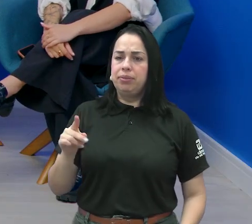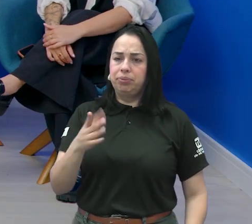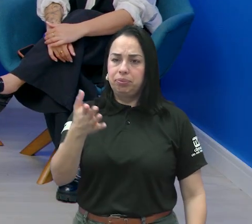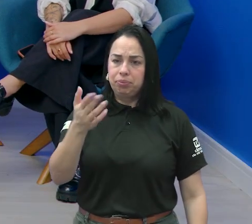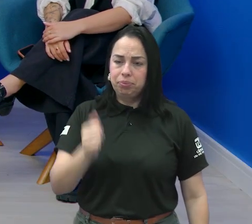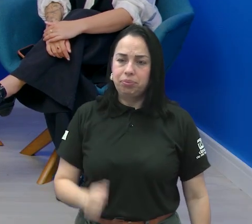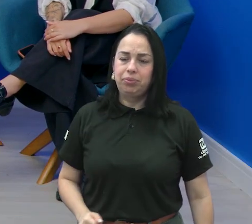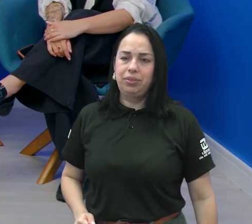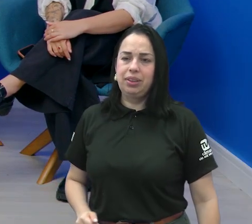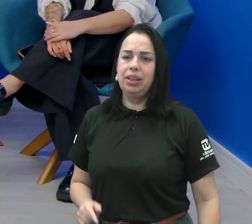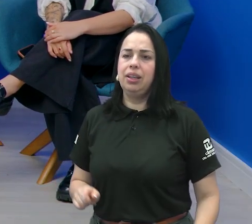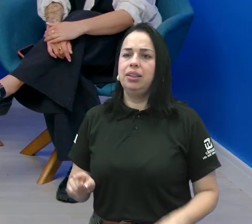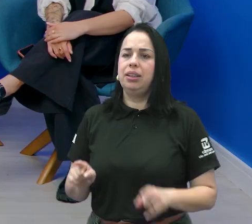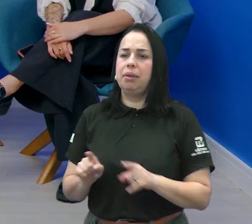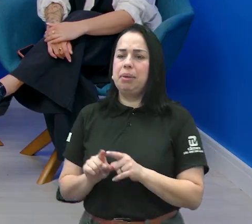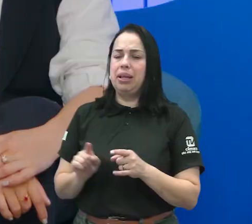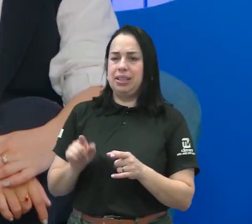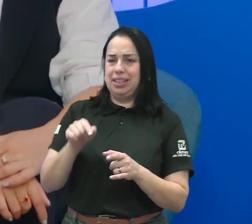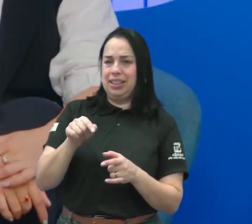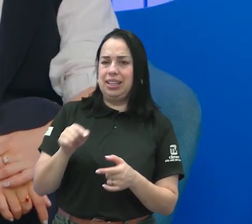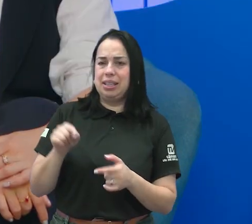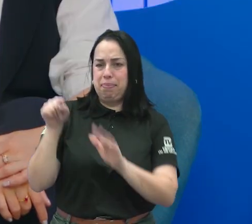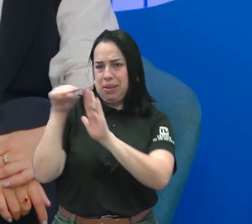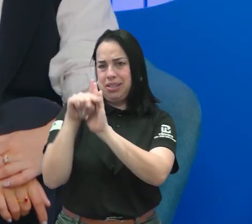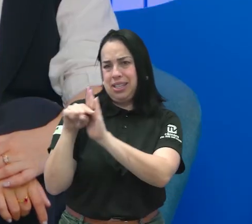Professor, também faz parte dessa conta